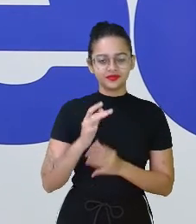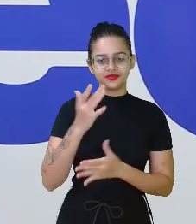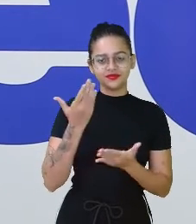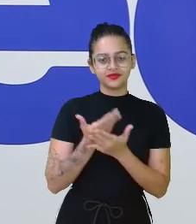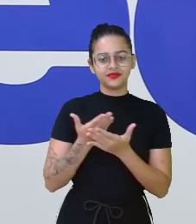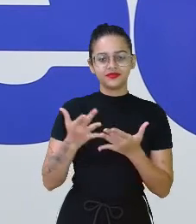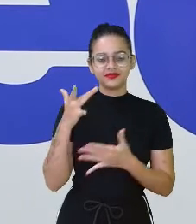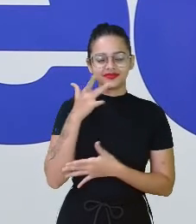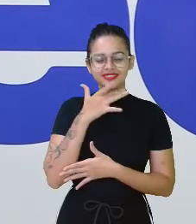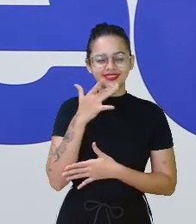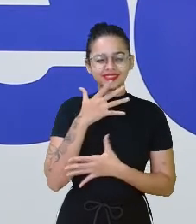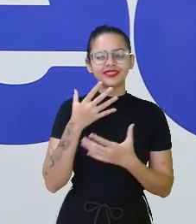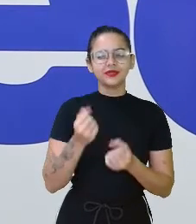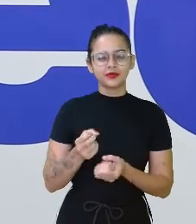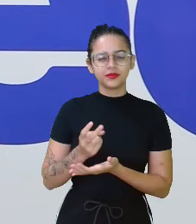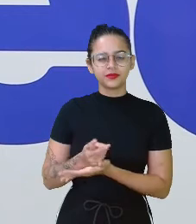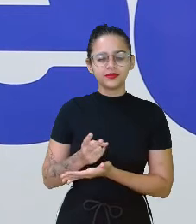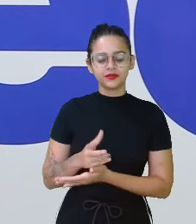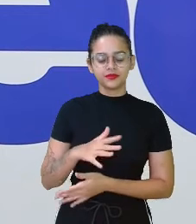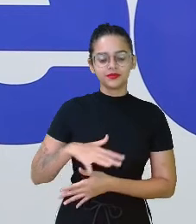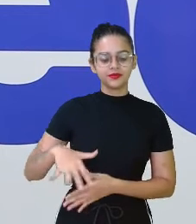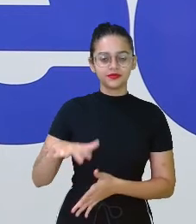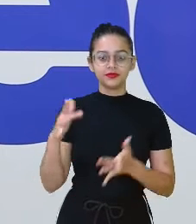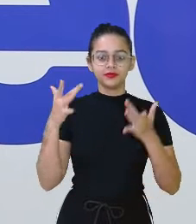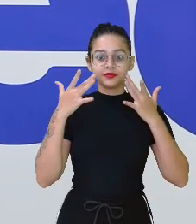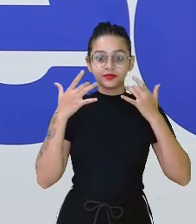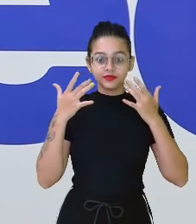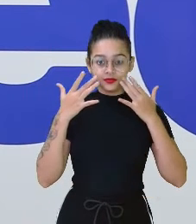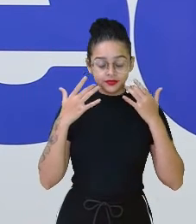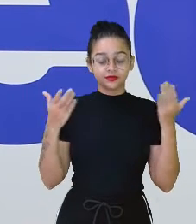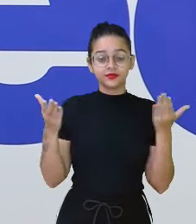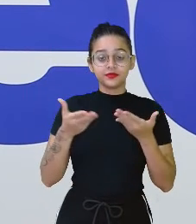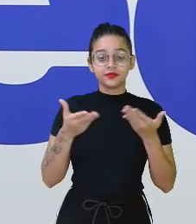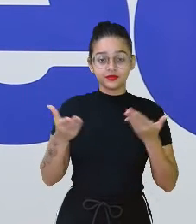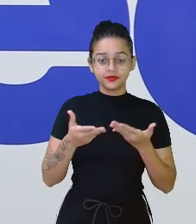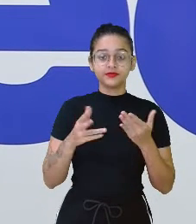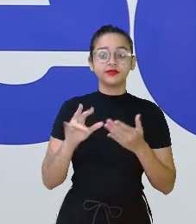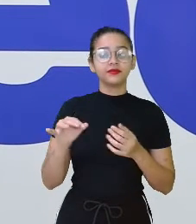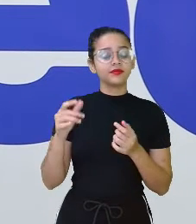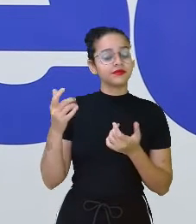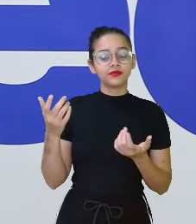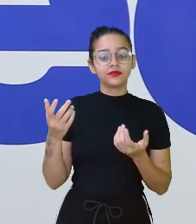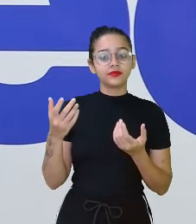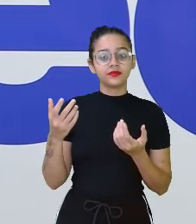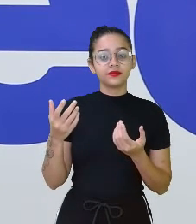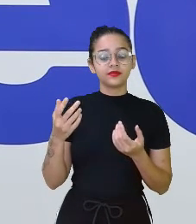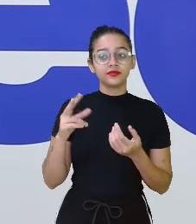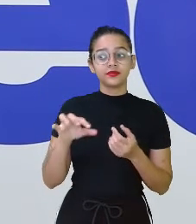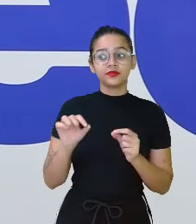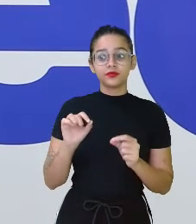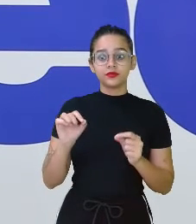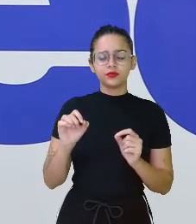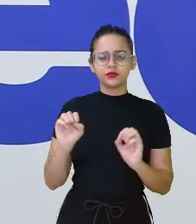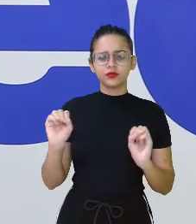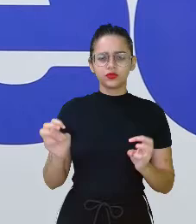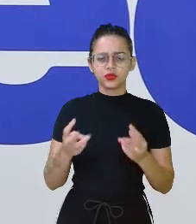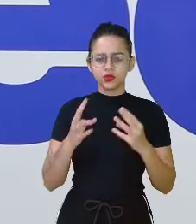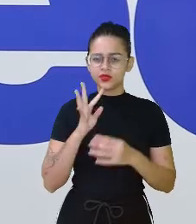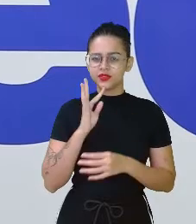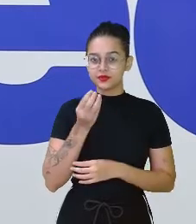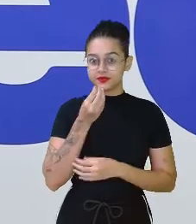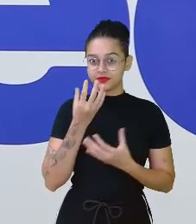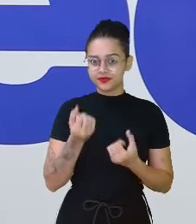delícia, a gente vai continuar na área de teatro e hoje vai ser puro show de conhecimento. Vamos